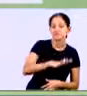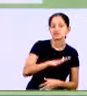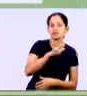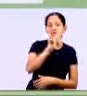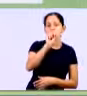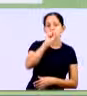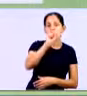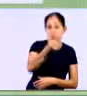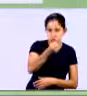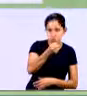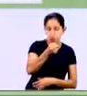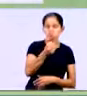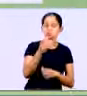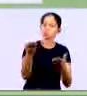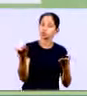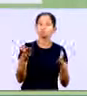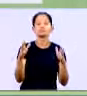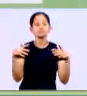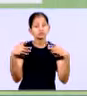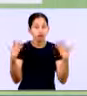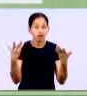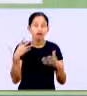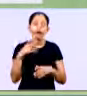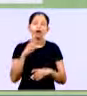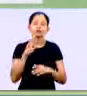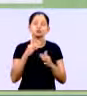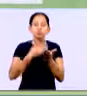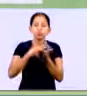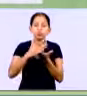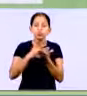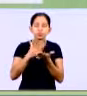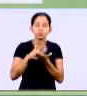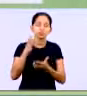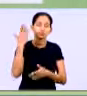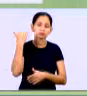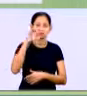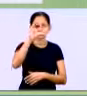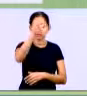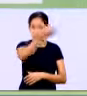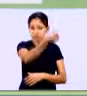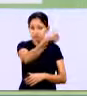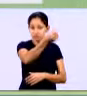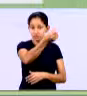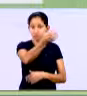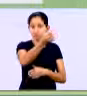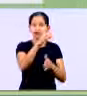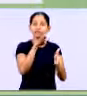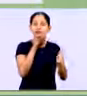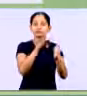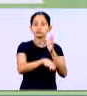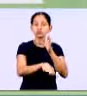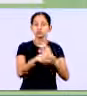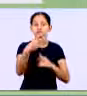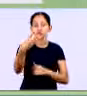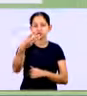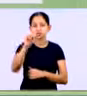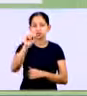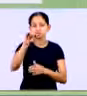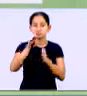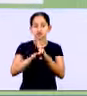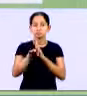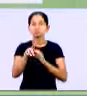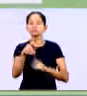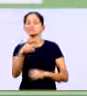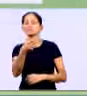produzir 38 mil. Logo, o meu estoque inicial, que é aquele que eu tinha no princípio, que é de 6 mil, vai subtrair. Então, 38 menos 6 vai